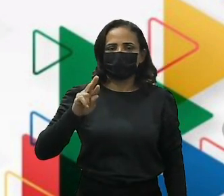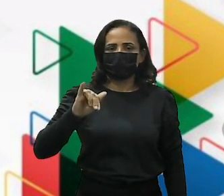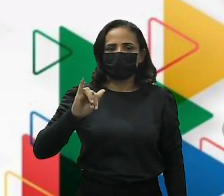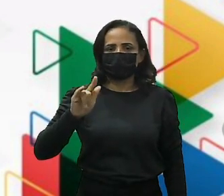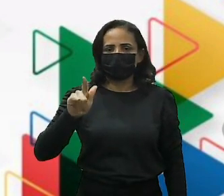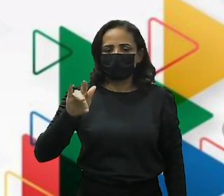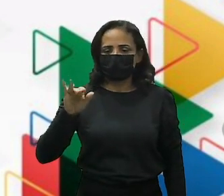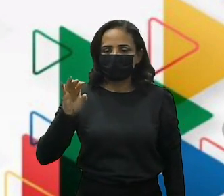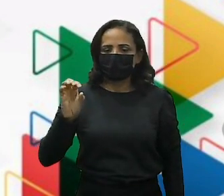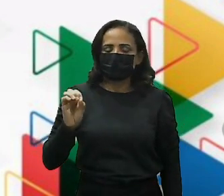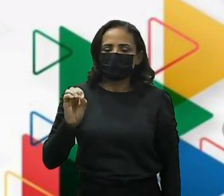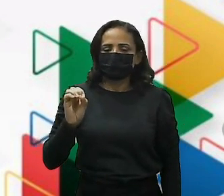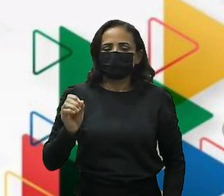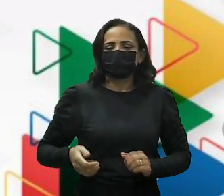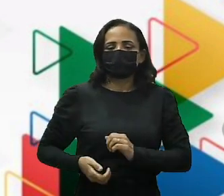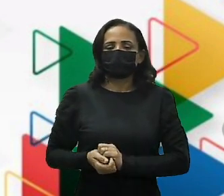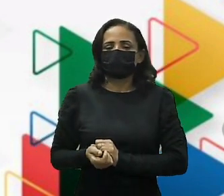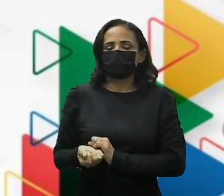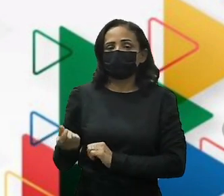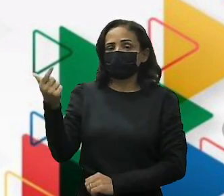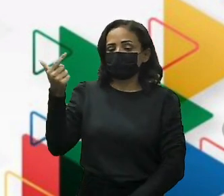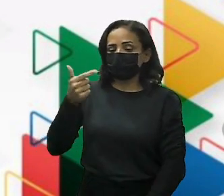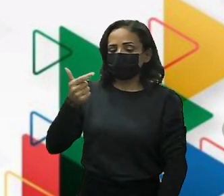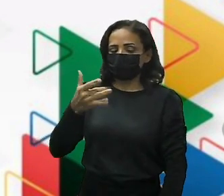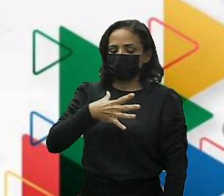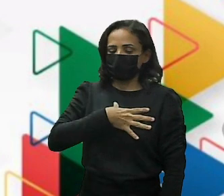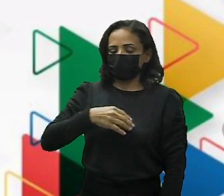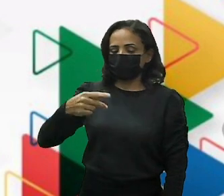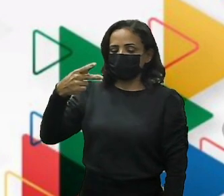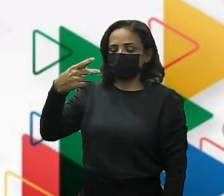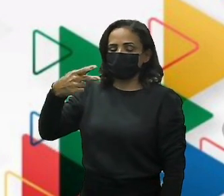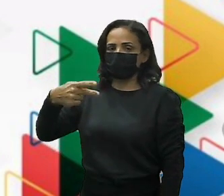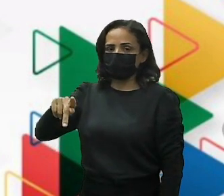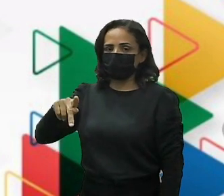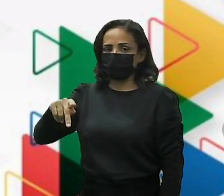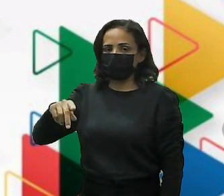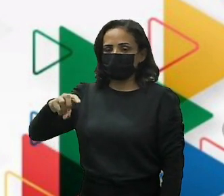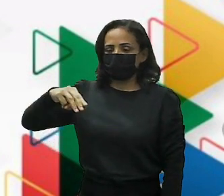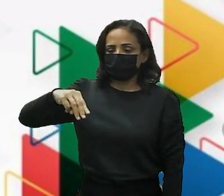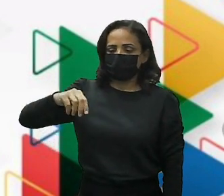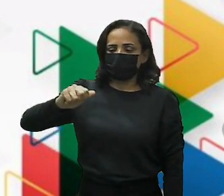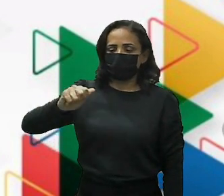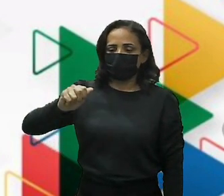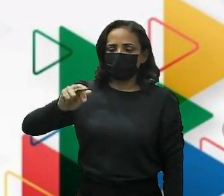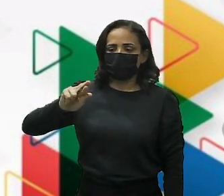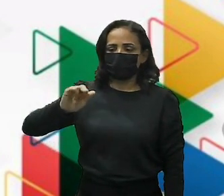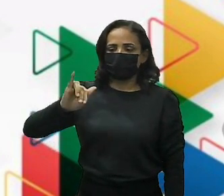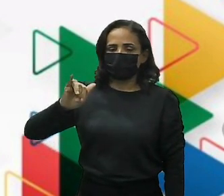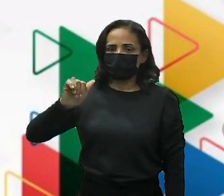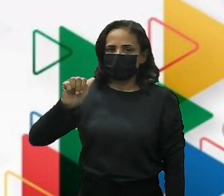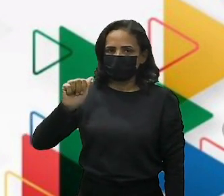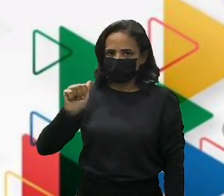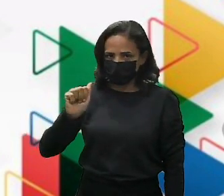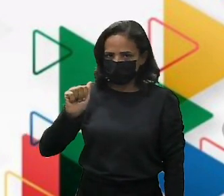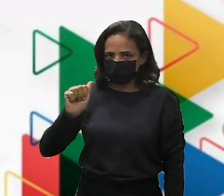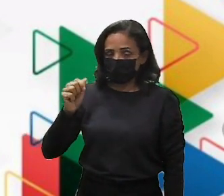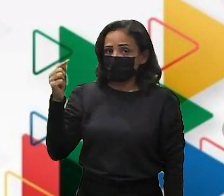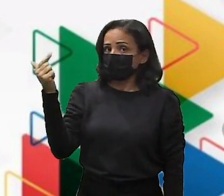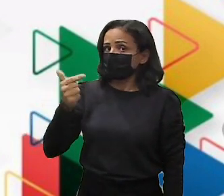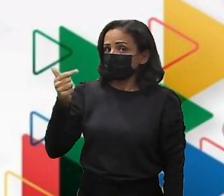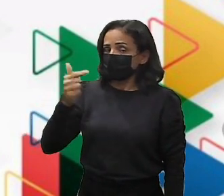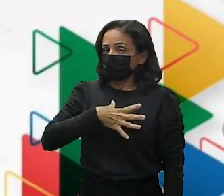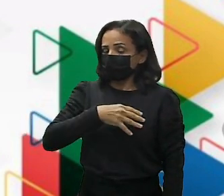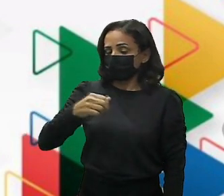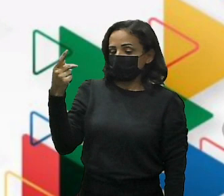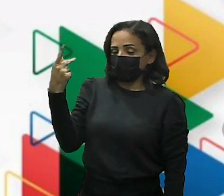ó, segundo filho de Maria. Olha, tá dizendo que ele é o segundo filho de